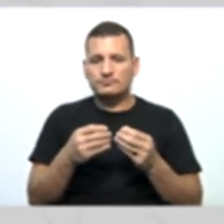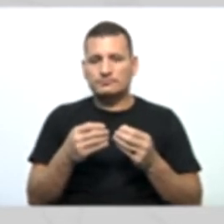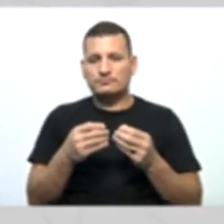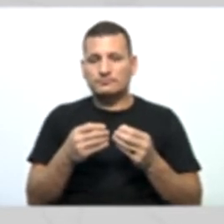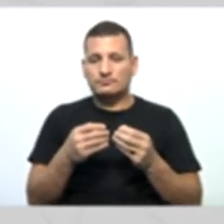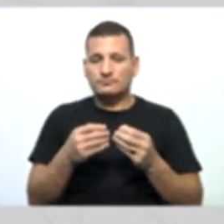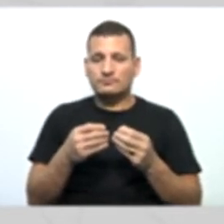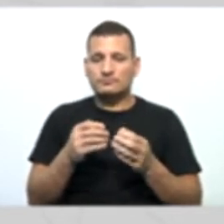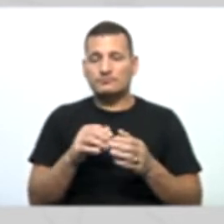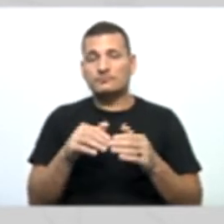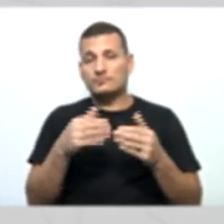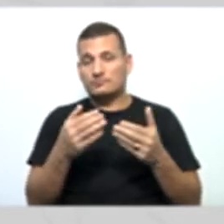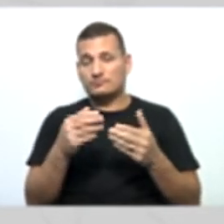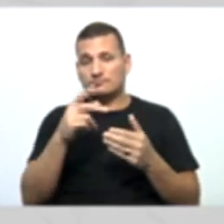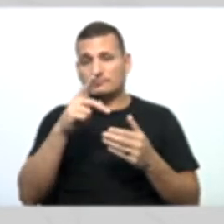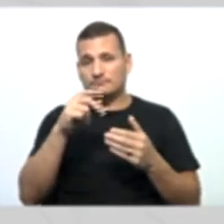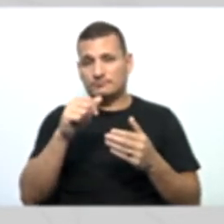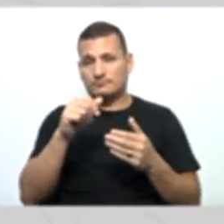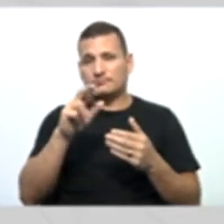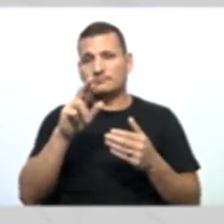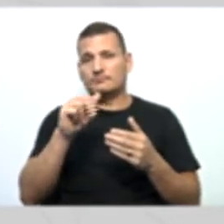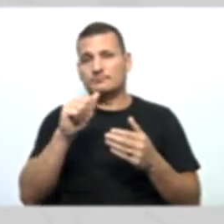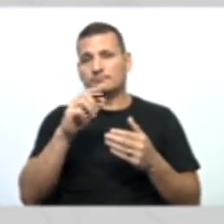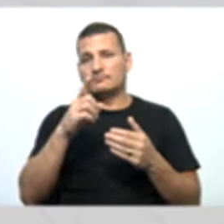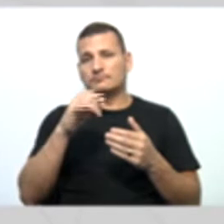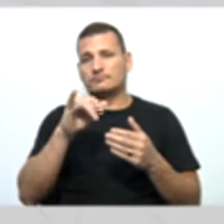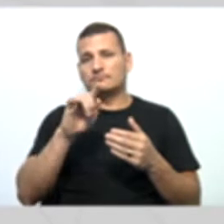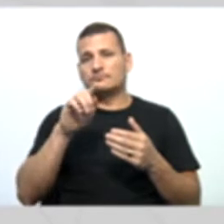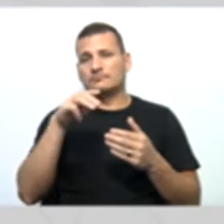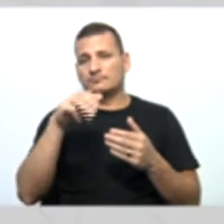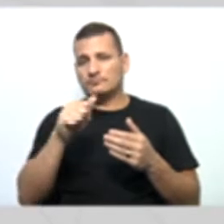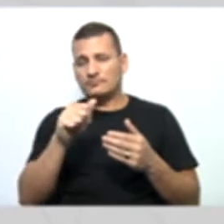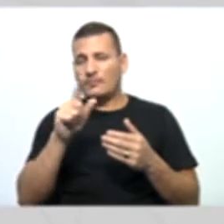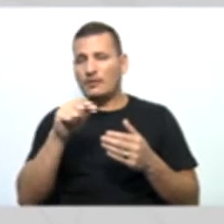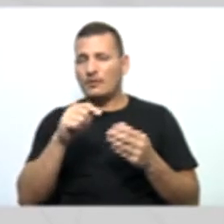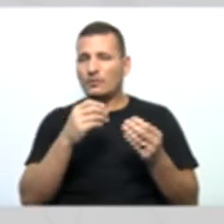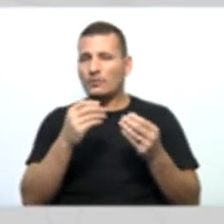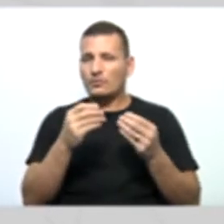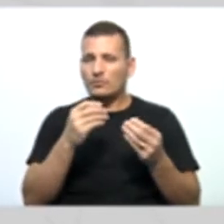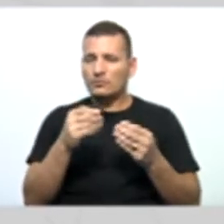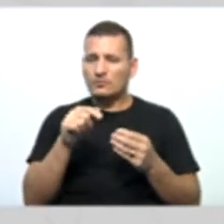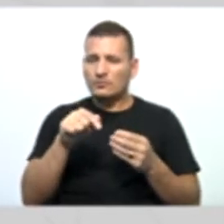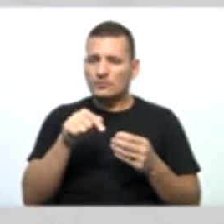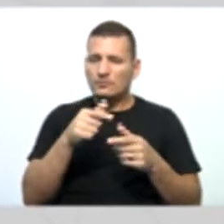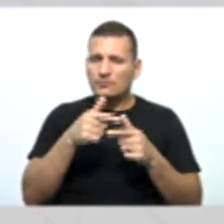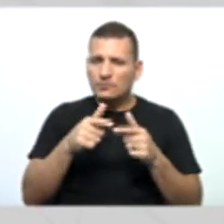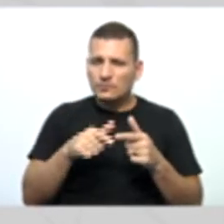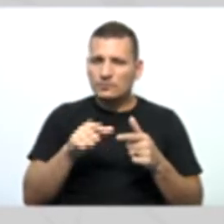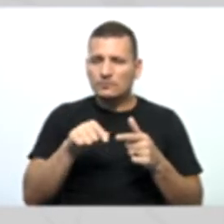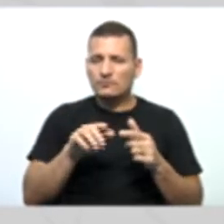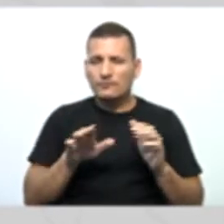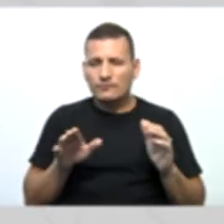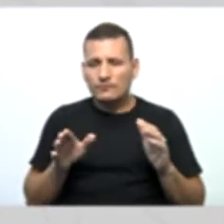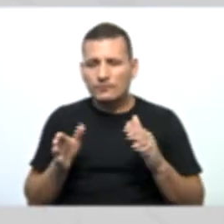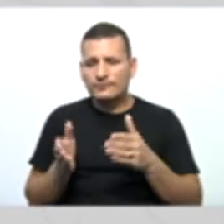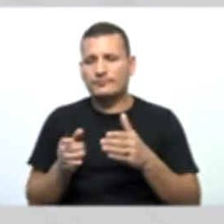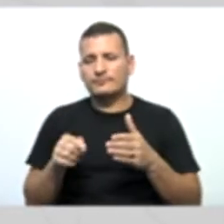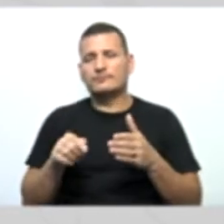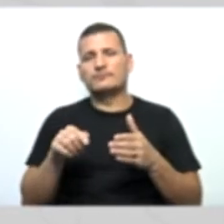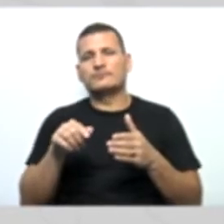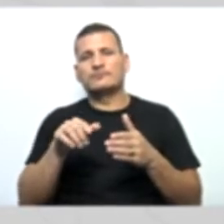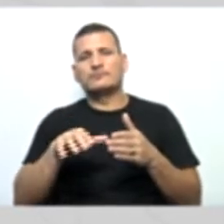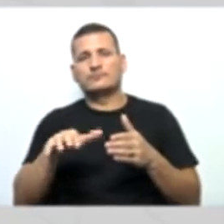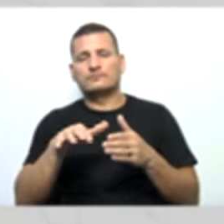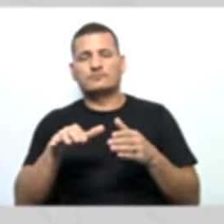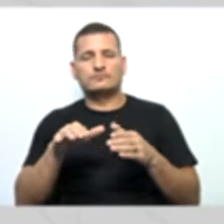Pode-se inferir, então, que o paradigma da orientação a objeto é uma forma de abordar um problema voltado ao desenvolvimento de um sistema